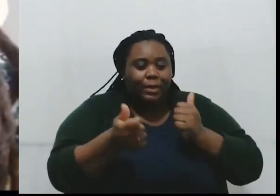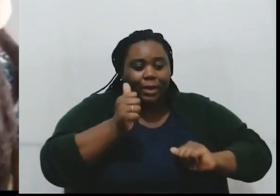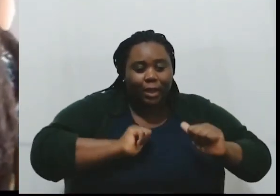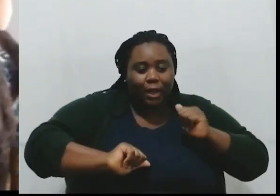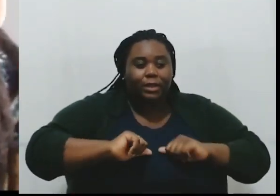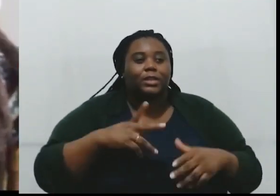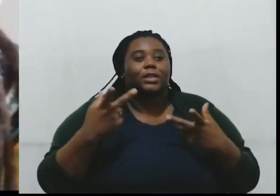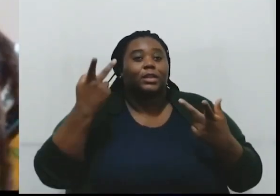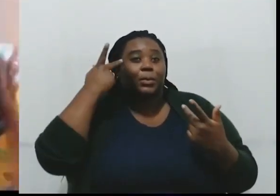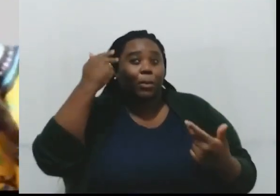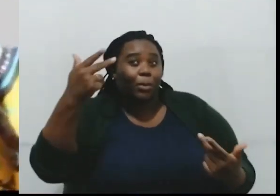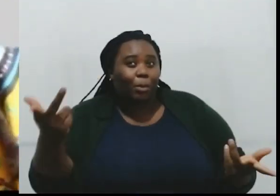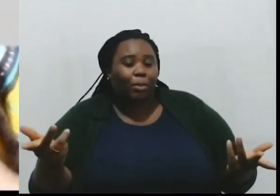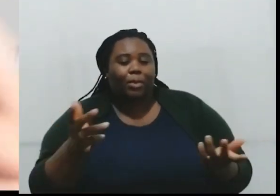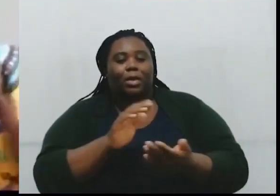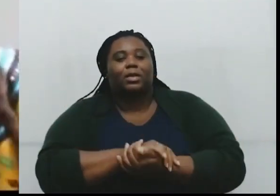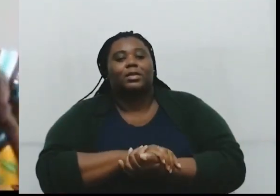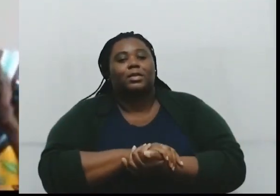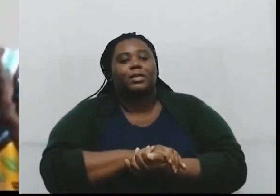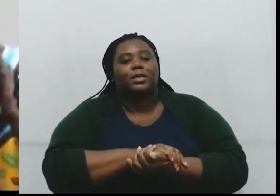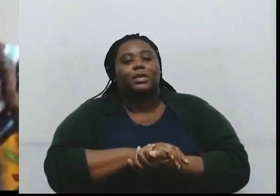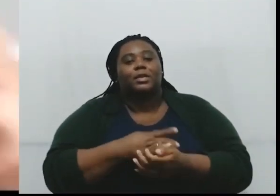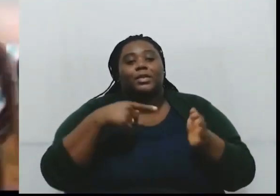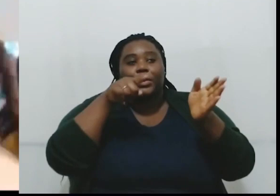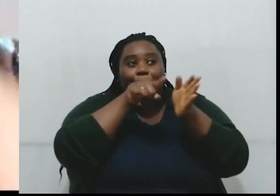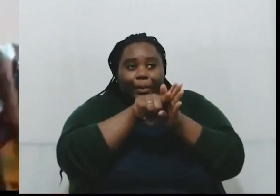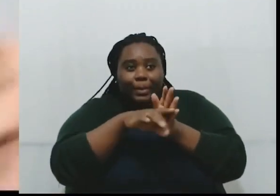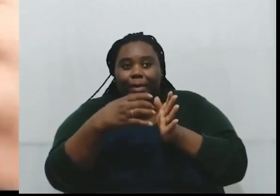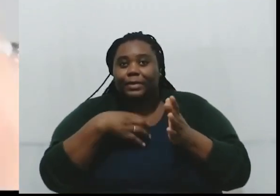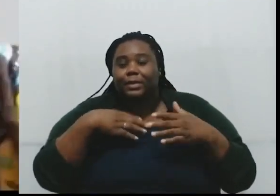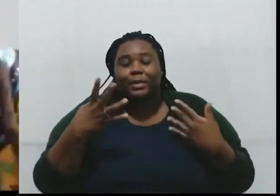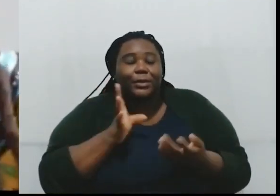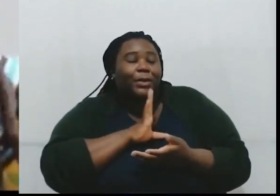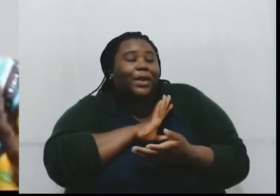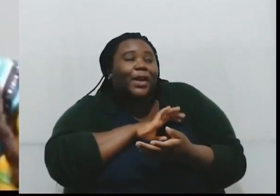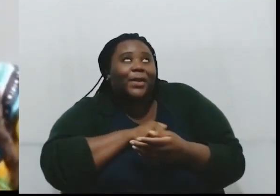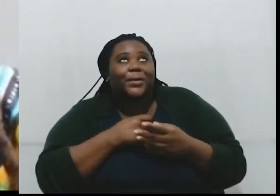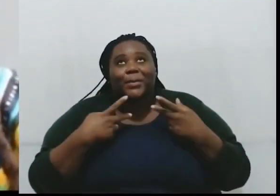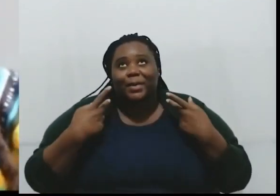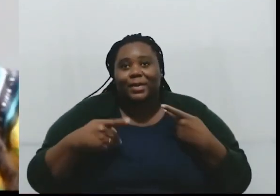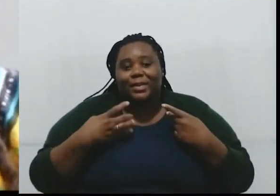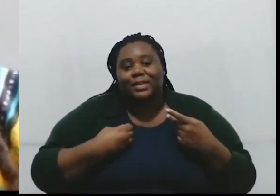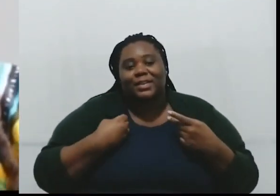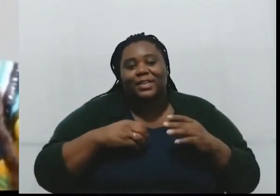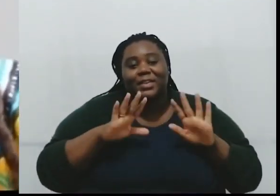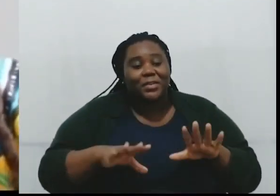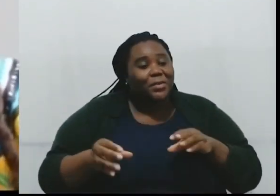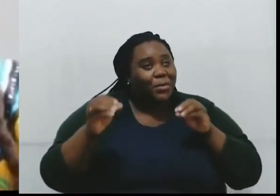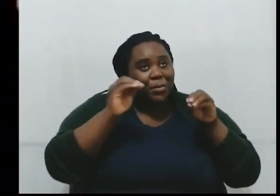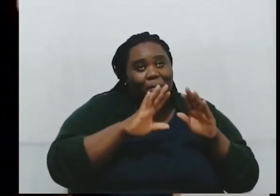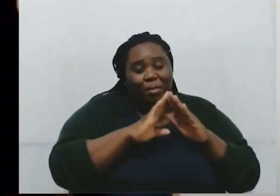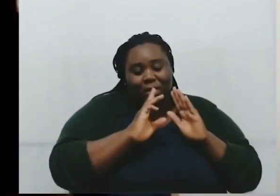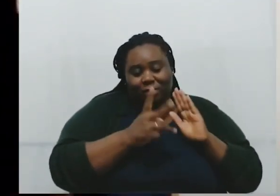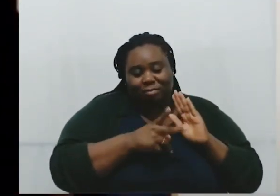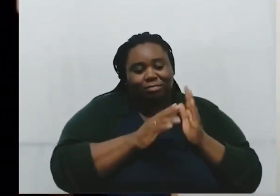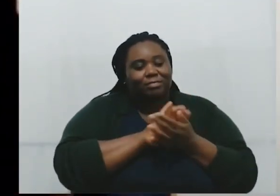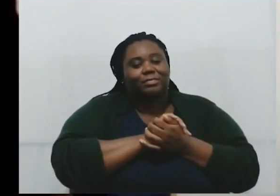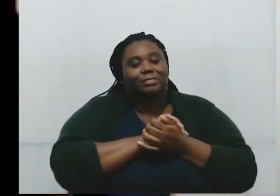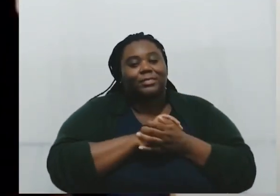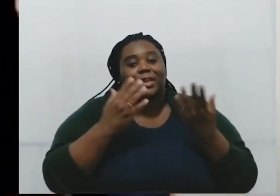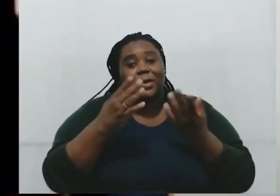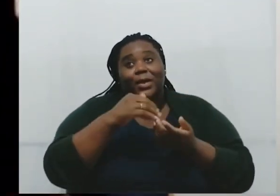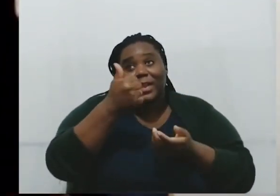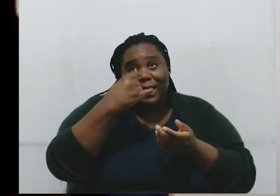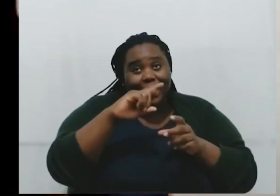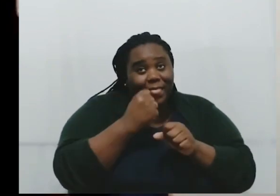uma pesquisa na Bahia, me apaixonei, voltei para o Rio e vim morar aqui, e estou aqui há 13 anos. Eu gosto de dar o que a